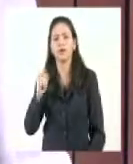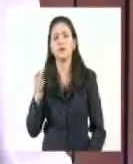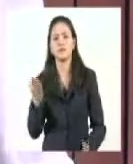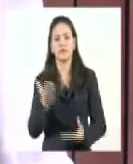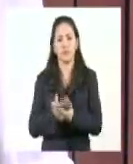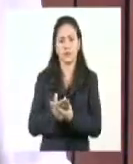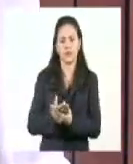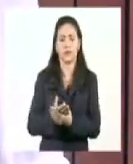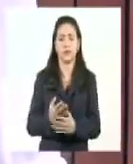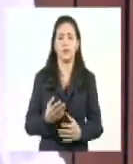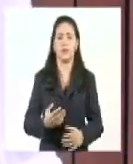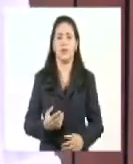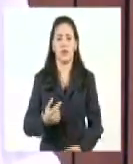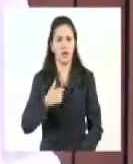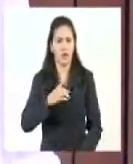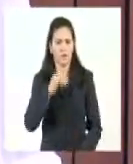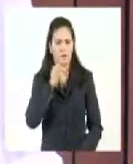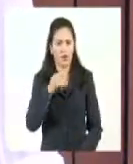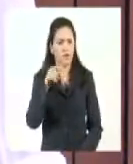Vossa Excelência é culpada.